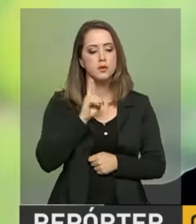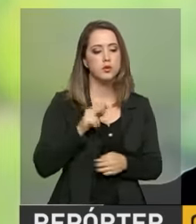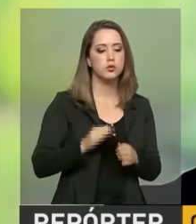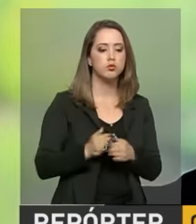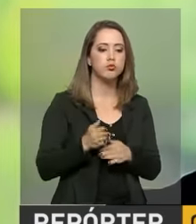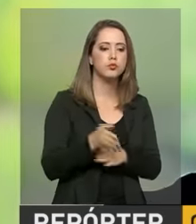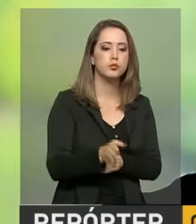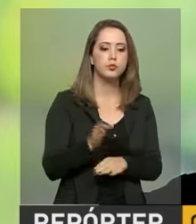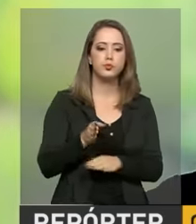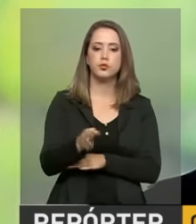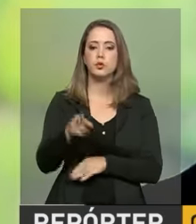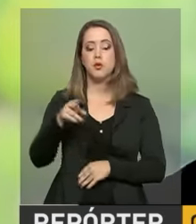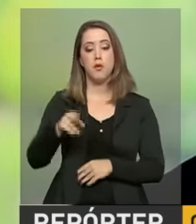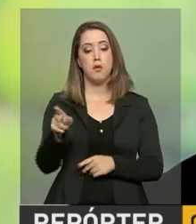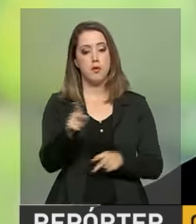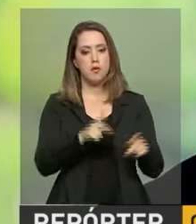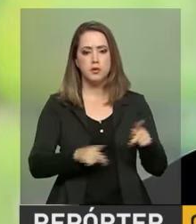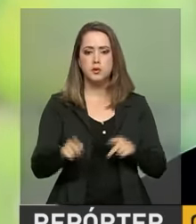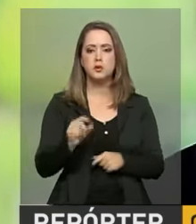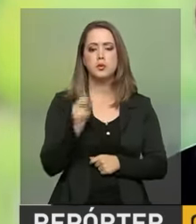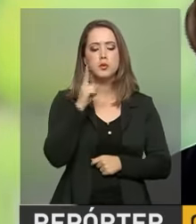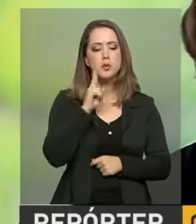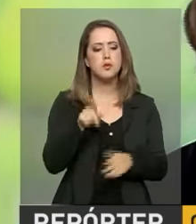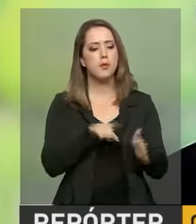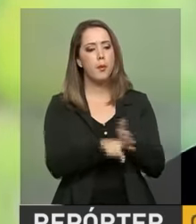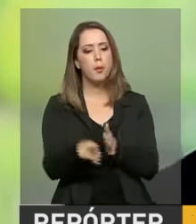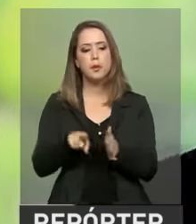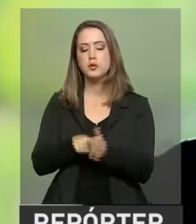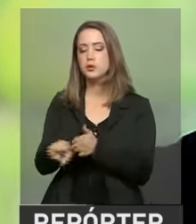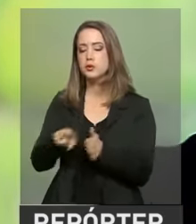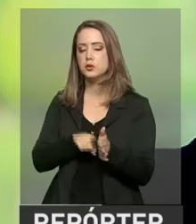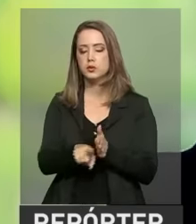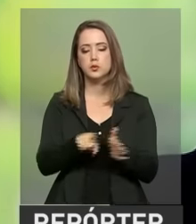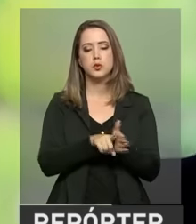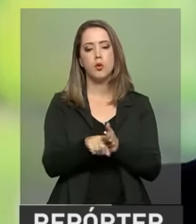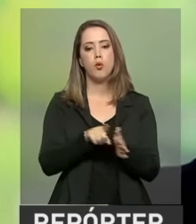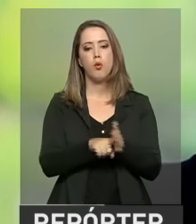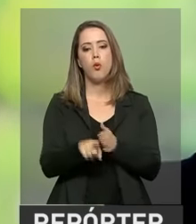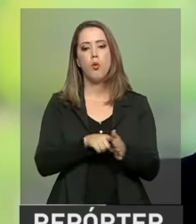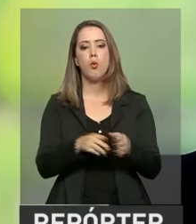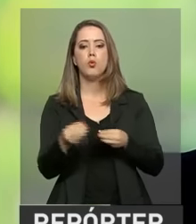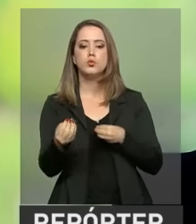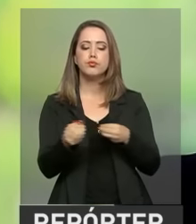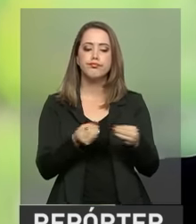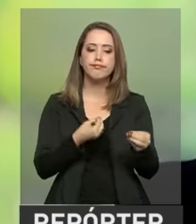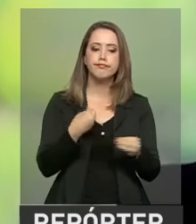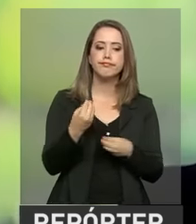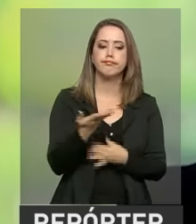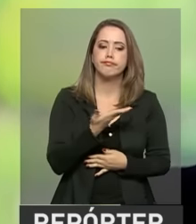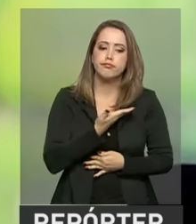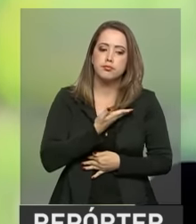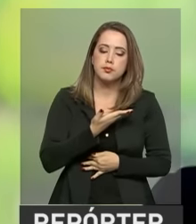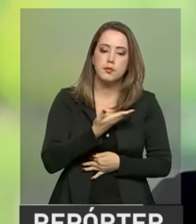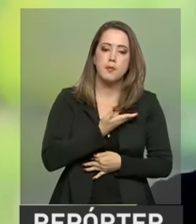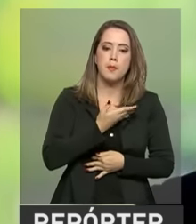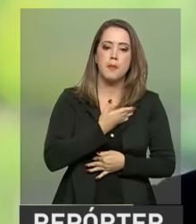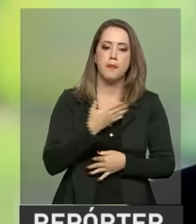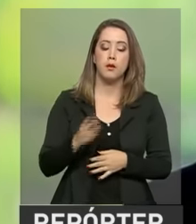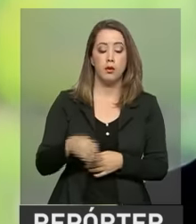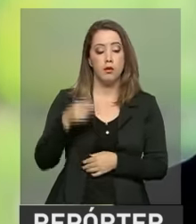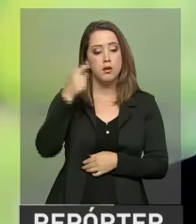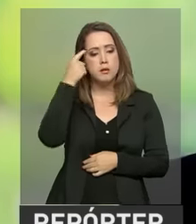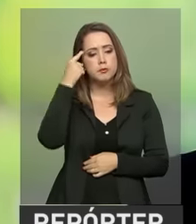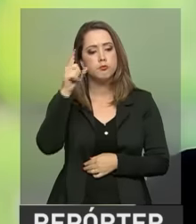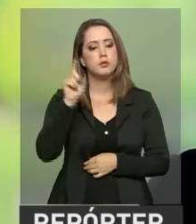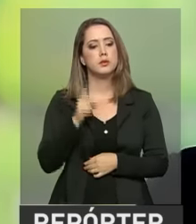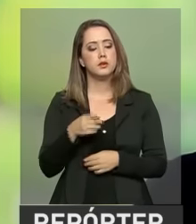até a população e faz uma série de perguntas questionando da forma mais amigável e tranquila possível porque a ideia é que a população